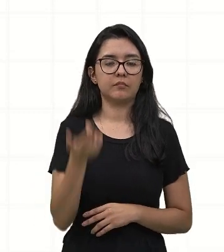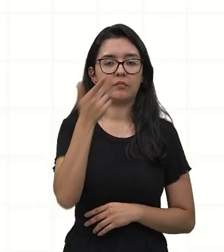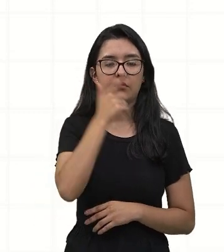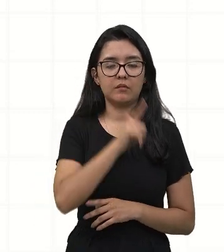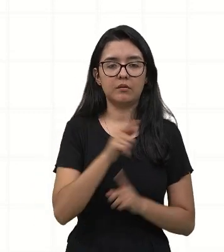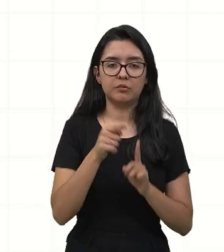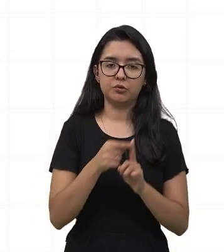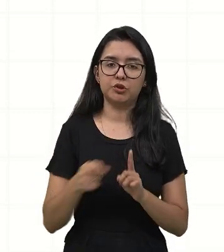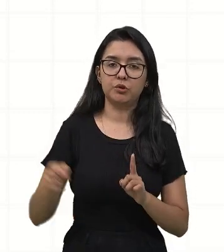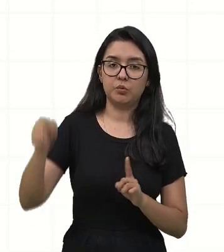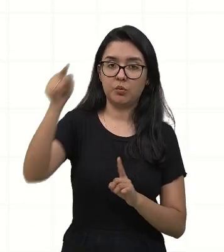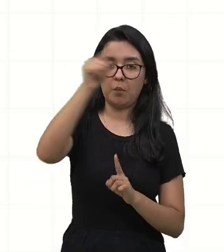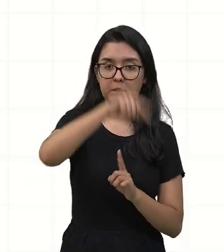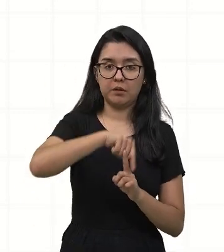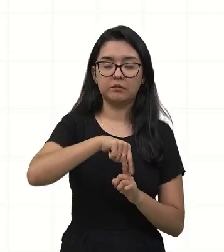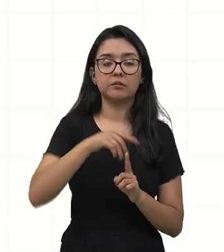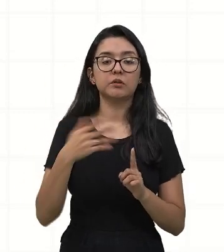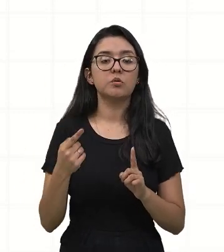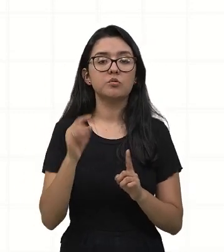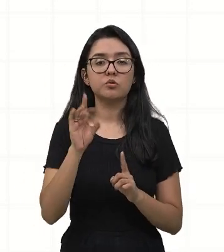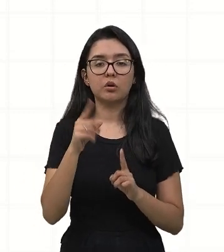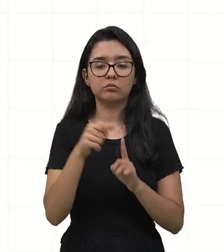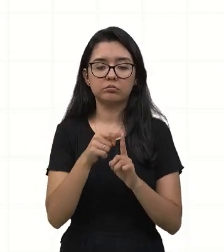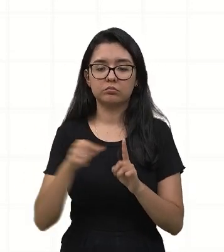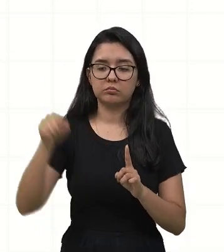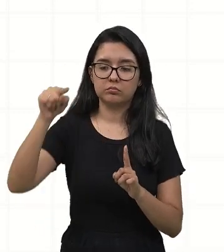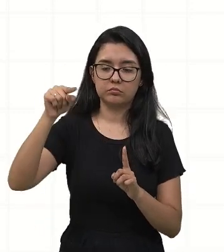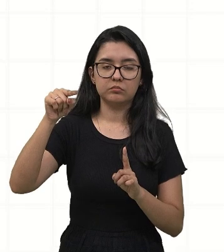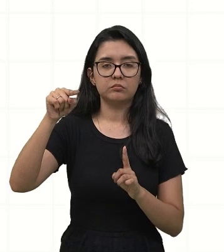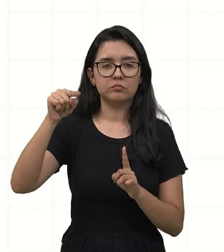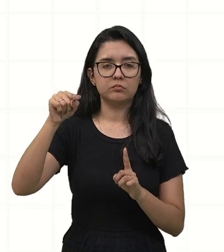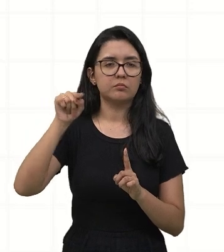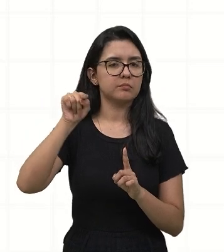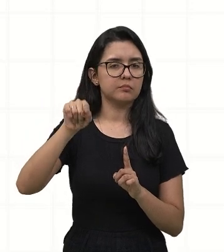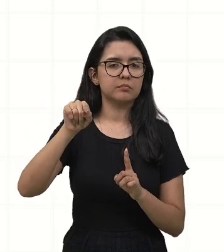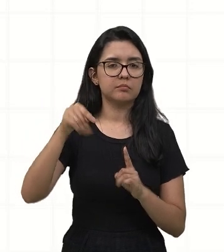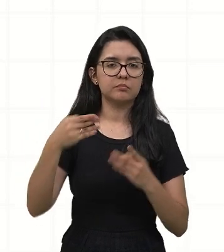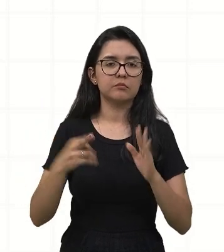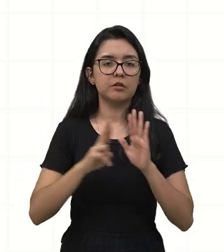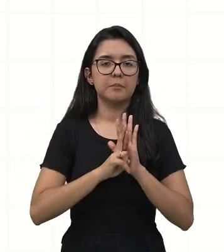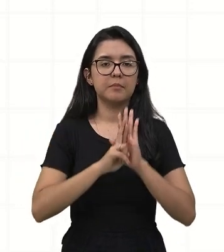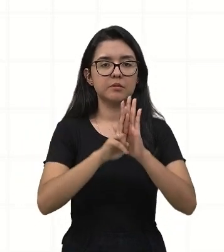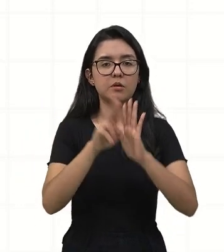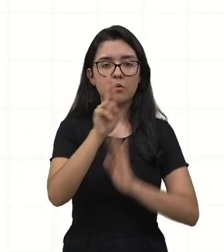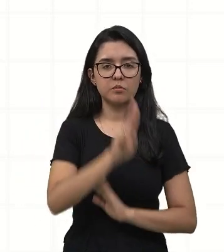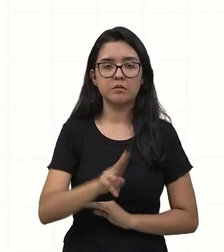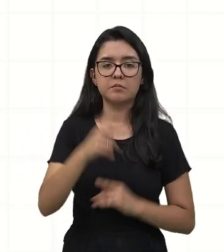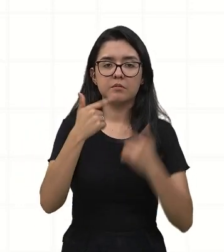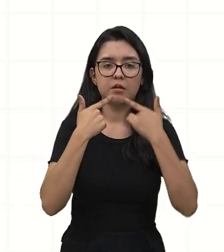giro completo, então até aí ele tinha dado 1/4 de volta. Representamos matematicamente usando esta